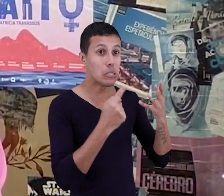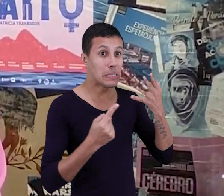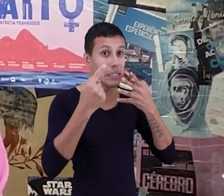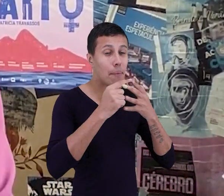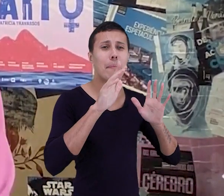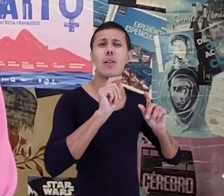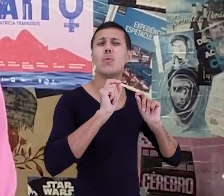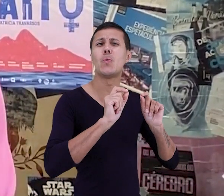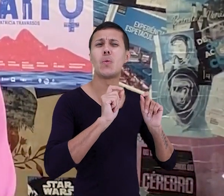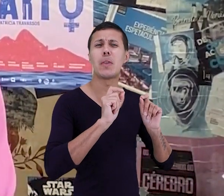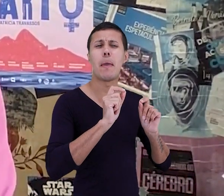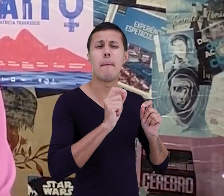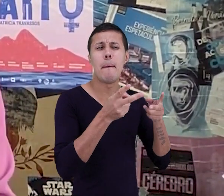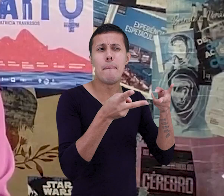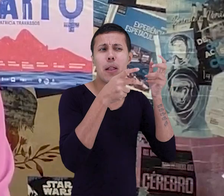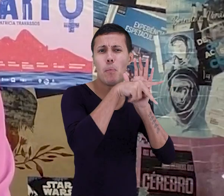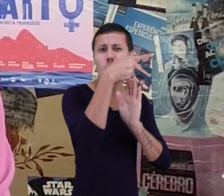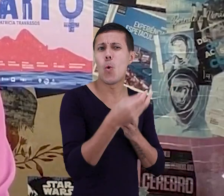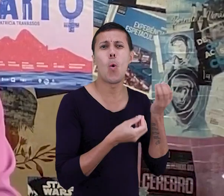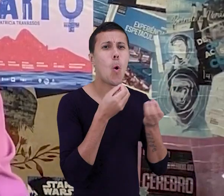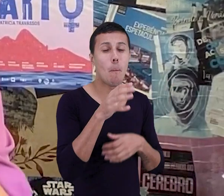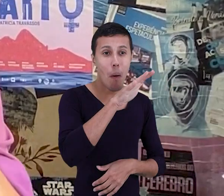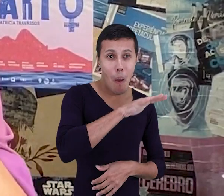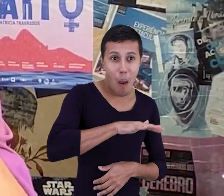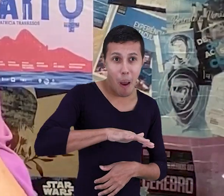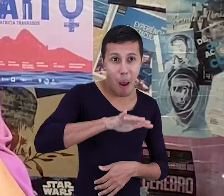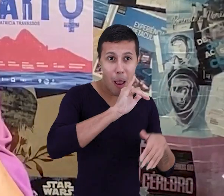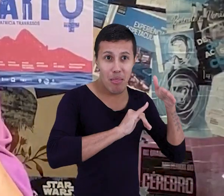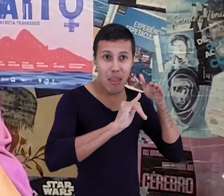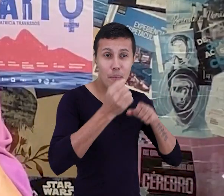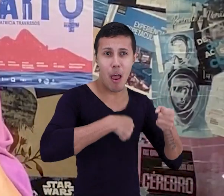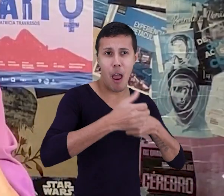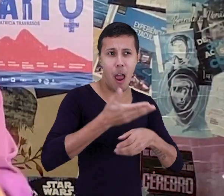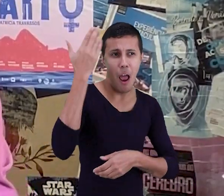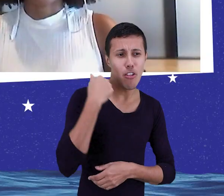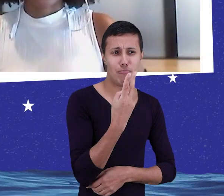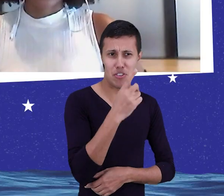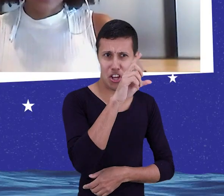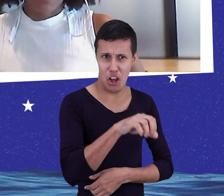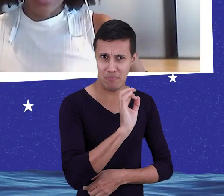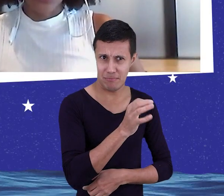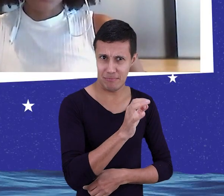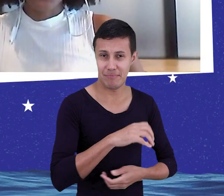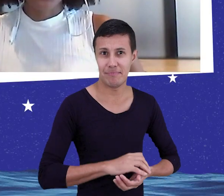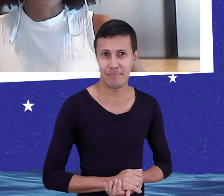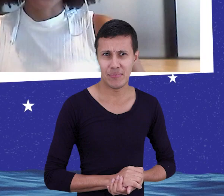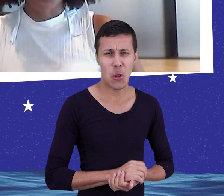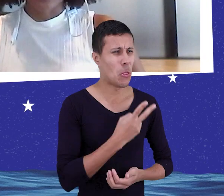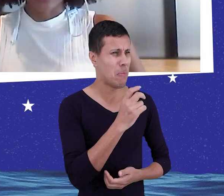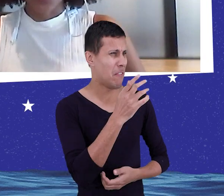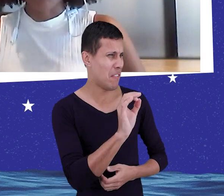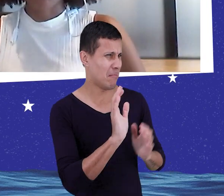ecossistema em si. Qual é a sua percepção? Você começou com a startup em 2019, não é? Exatamente. Ou